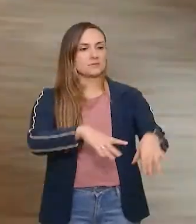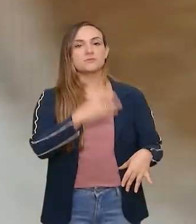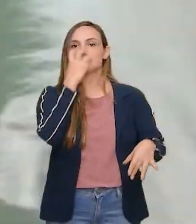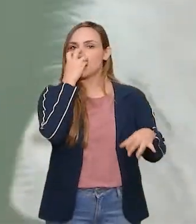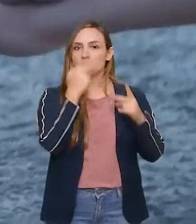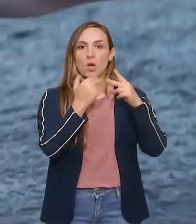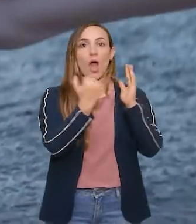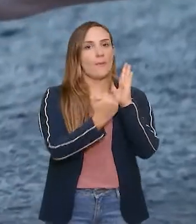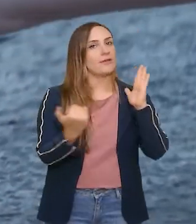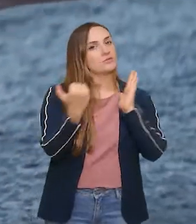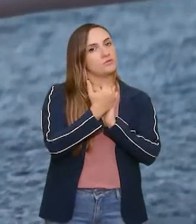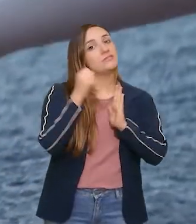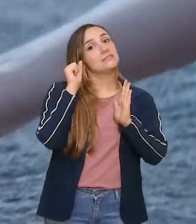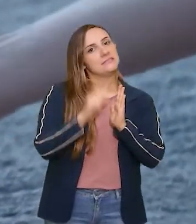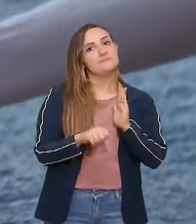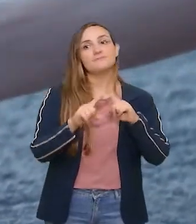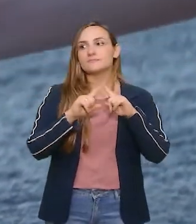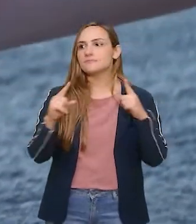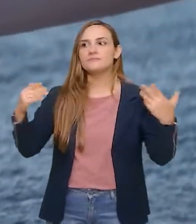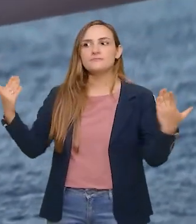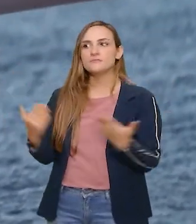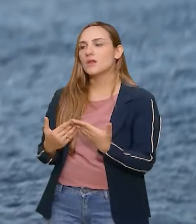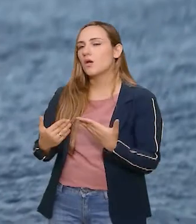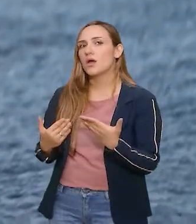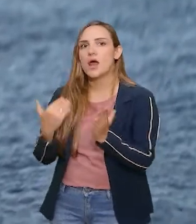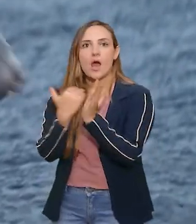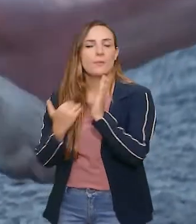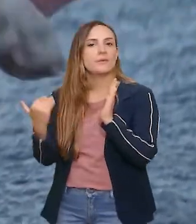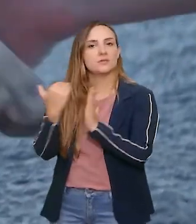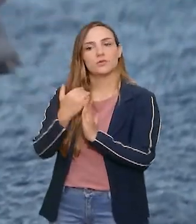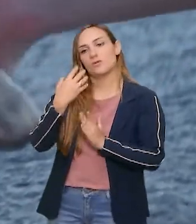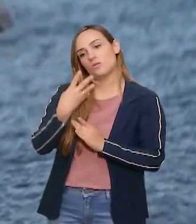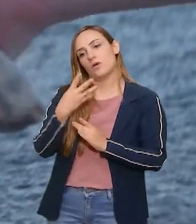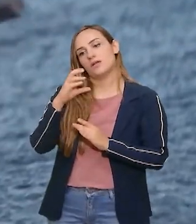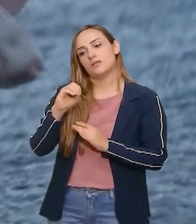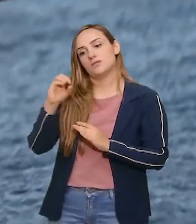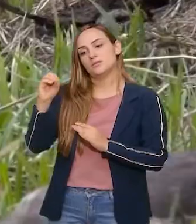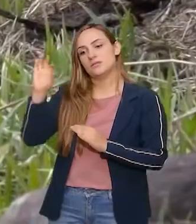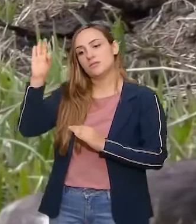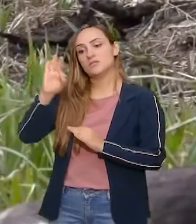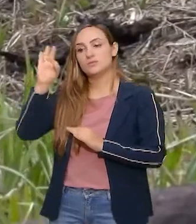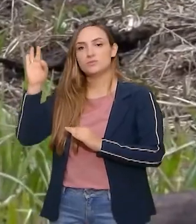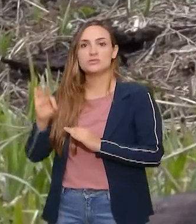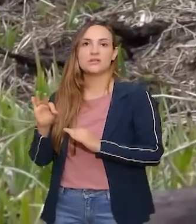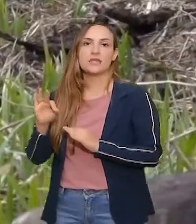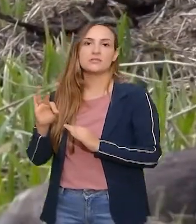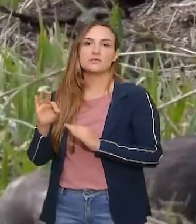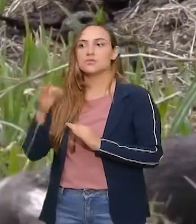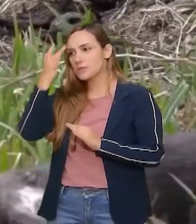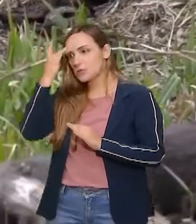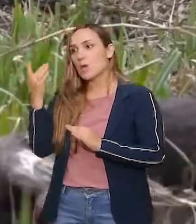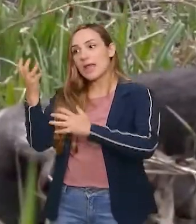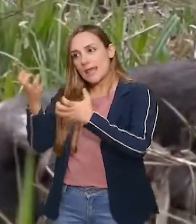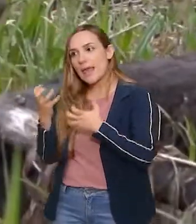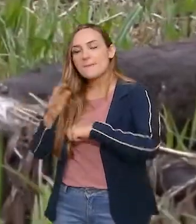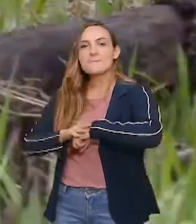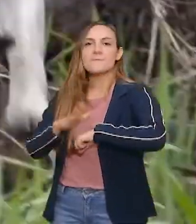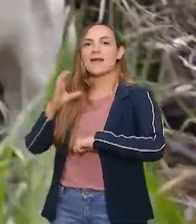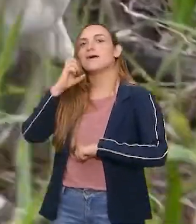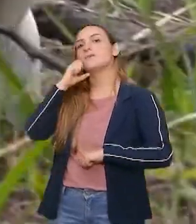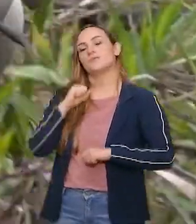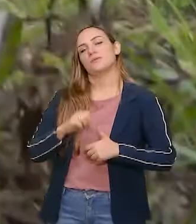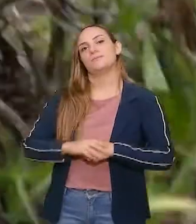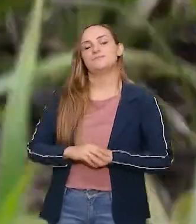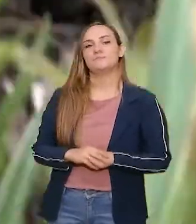abandonos cresceram, também aumentou em 400% a procura por adoção. O levantamento é da União Internacional Protetora